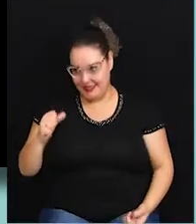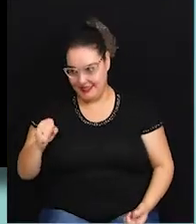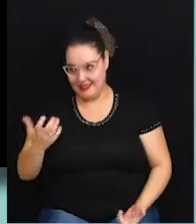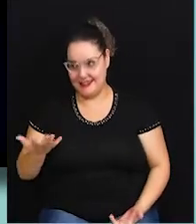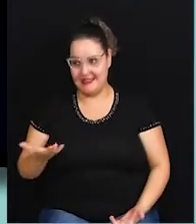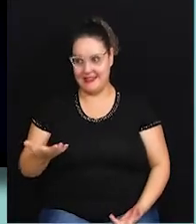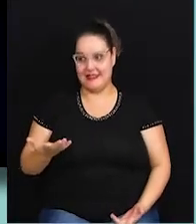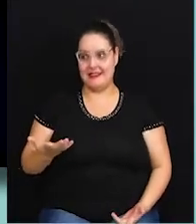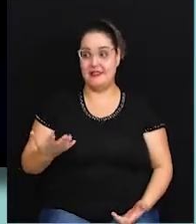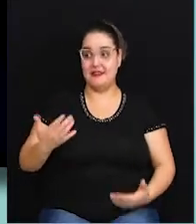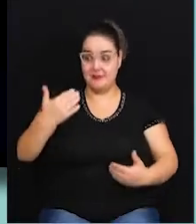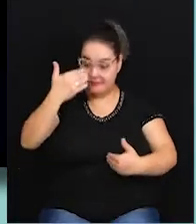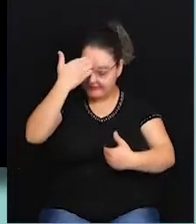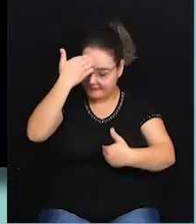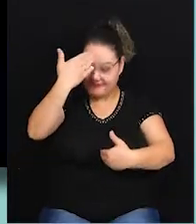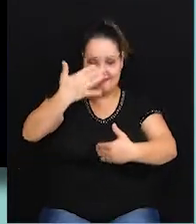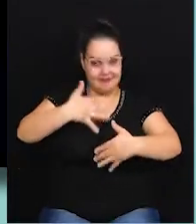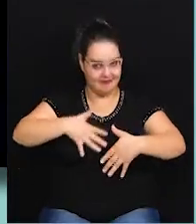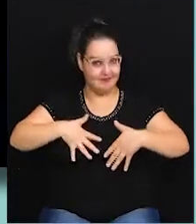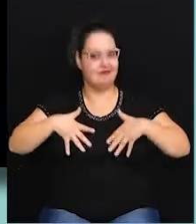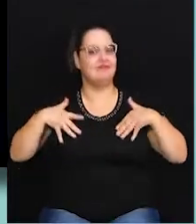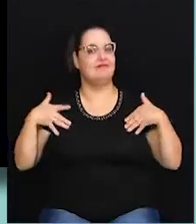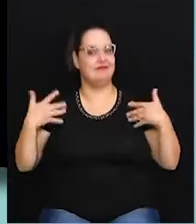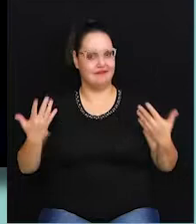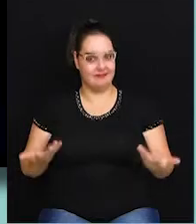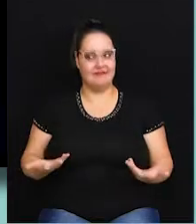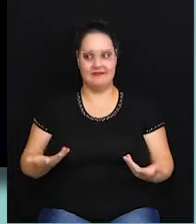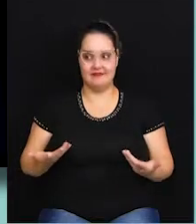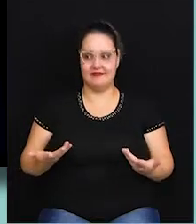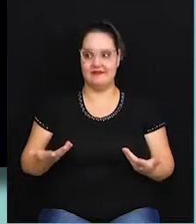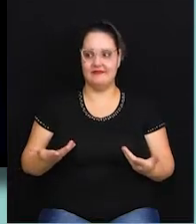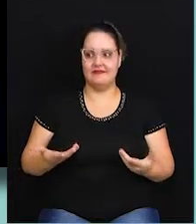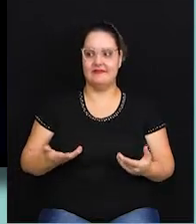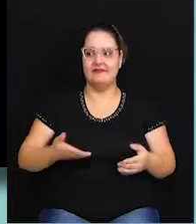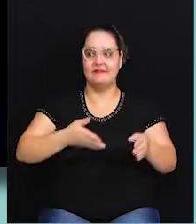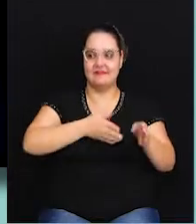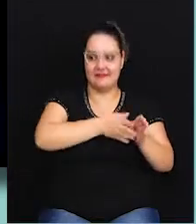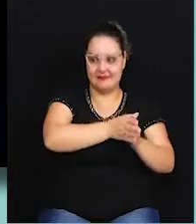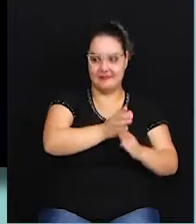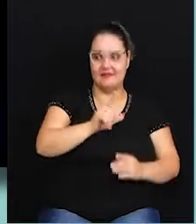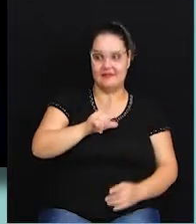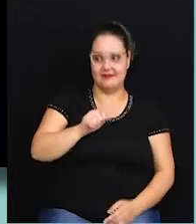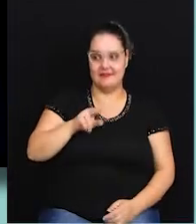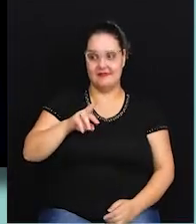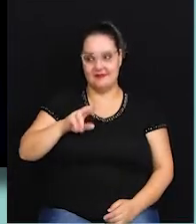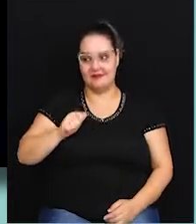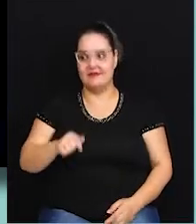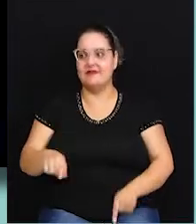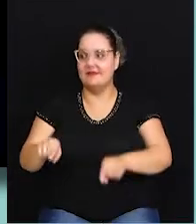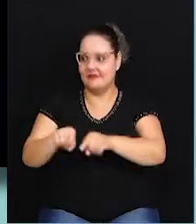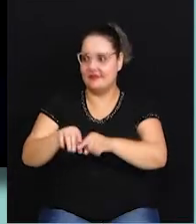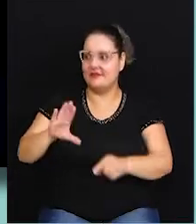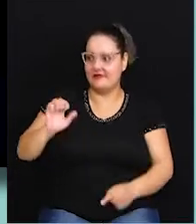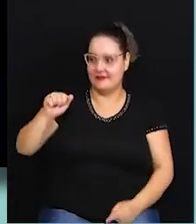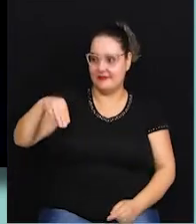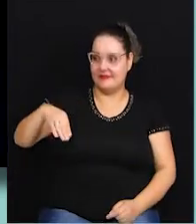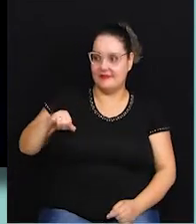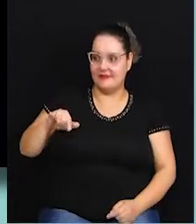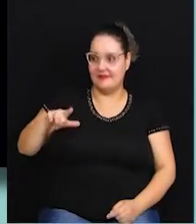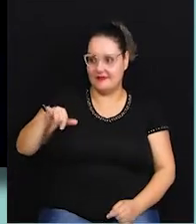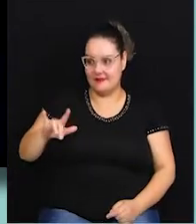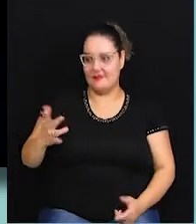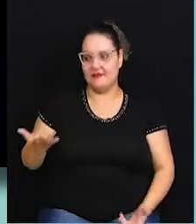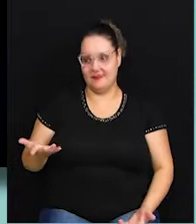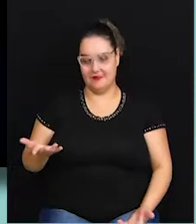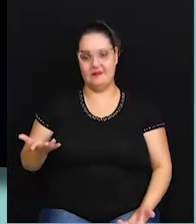Na verdade, com muita gratidão e orgulho que eu orientei a Laura e também a Camille nessa